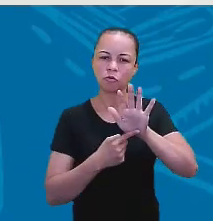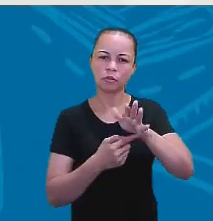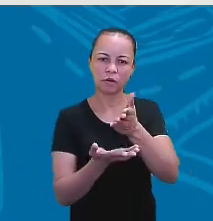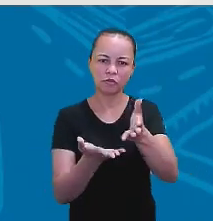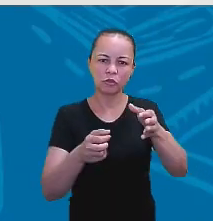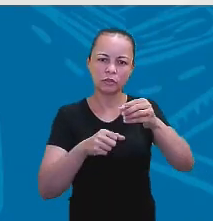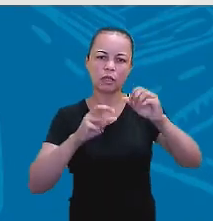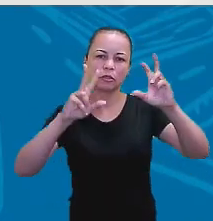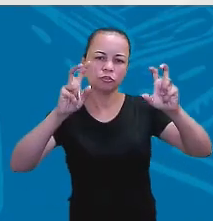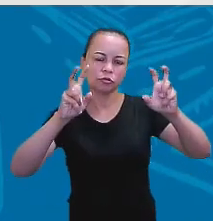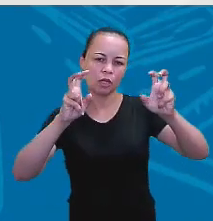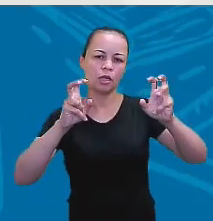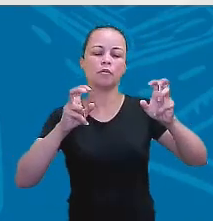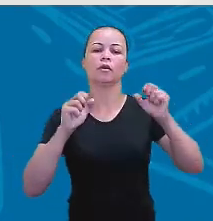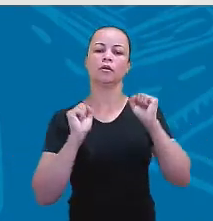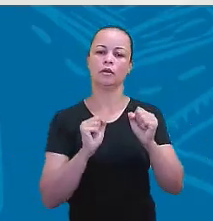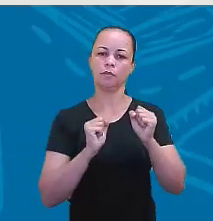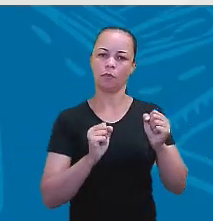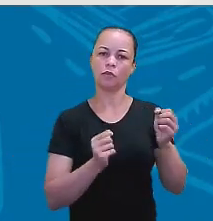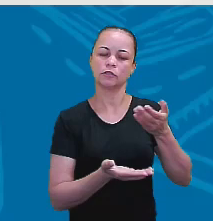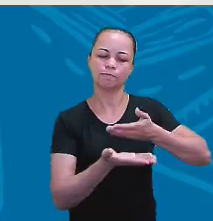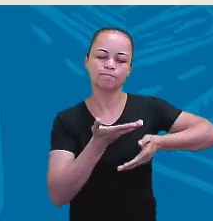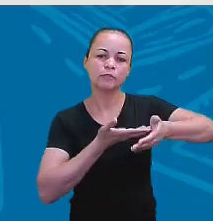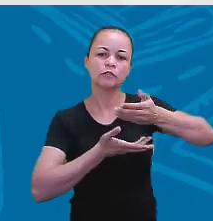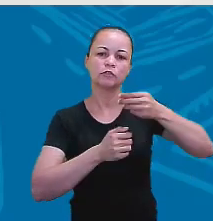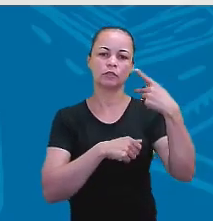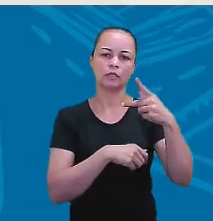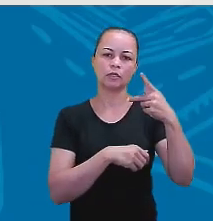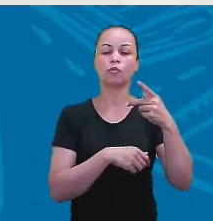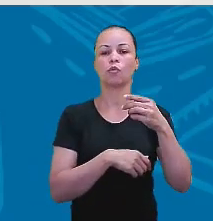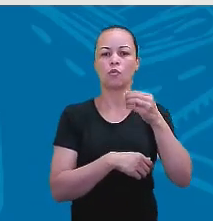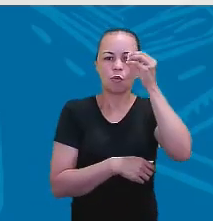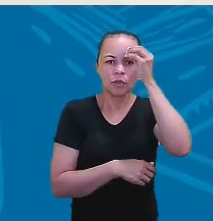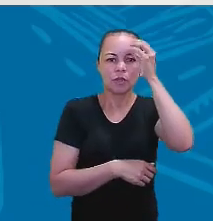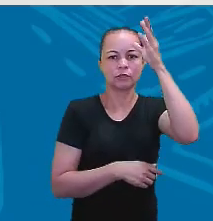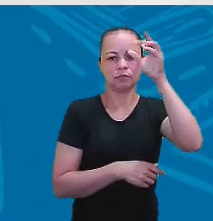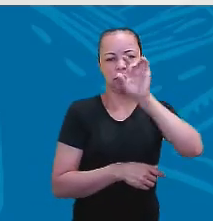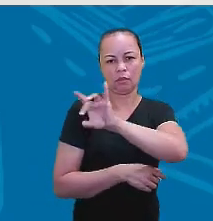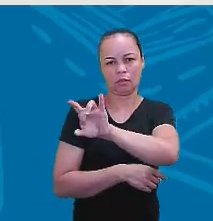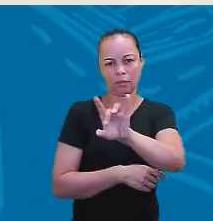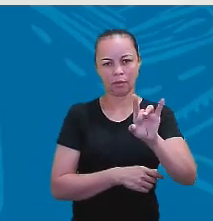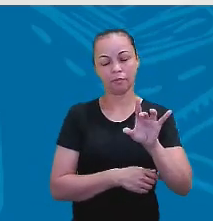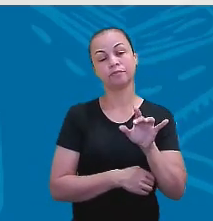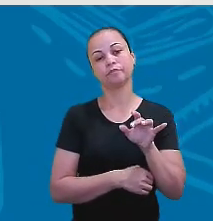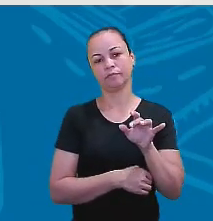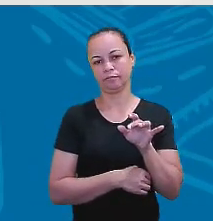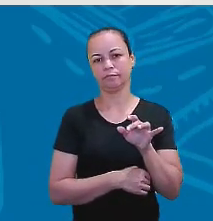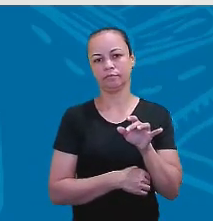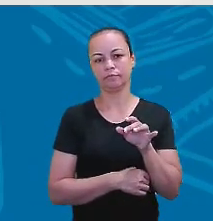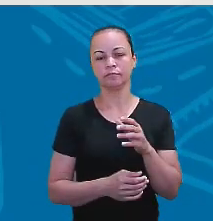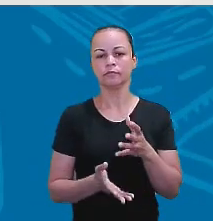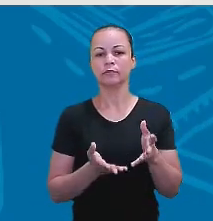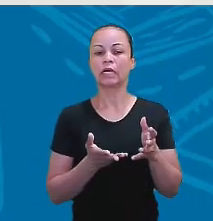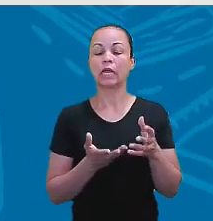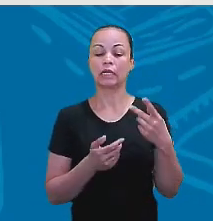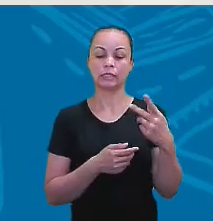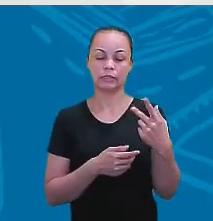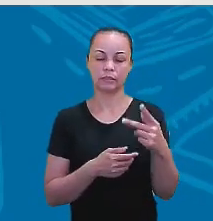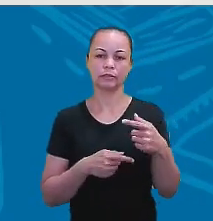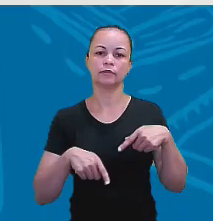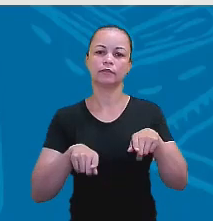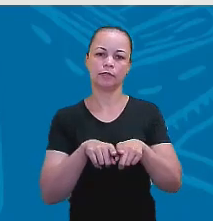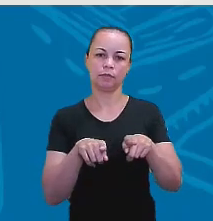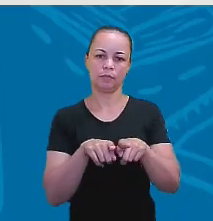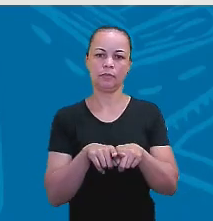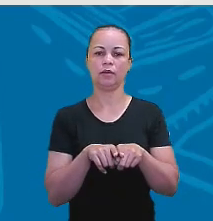possa justamente ser relevante na construção do teu saber. Então, de forma indireta e indireta, isso aqui também é feito por